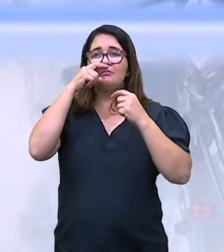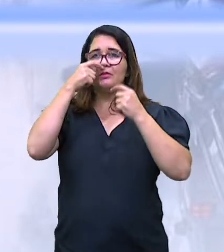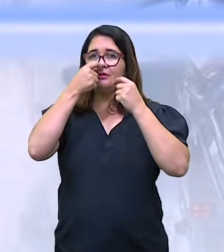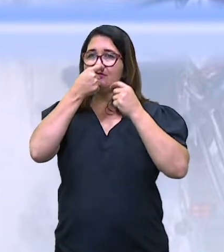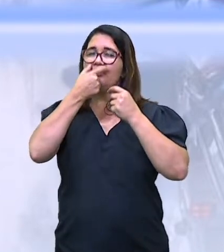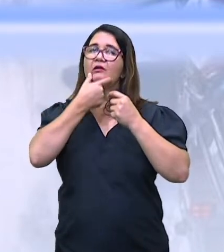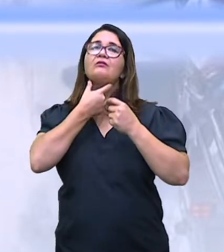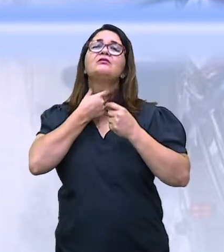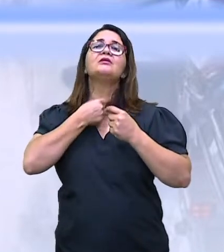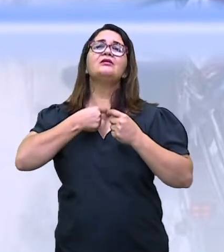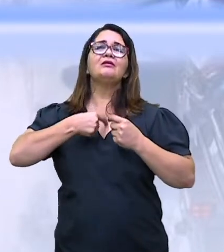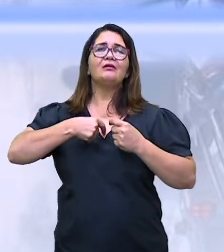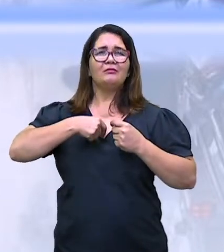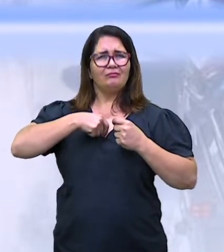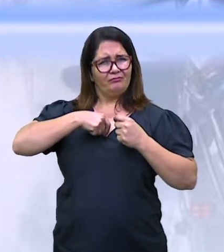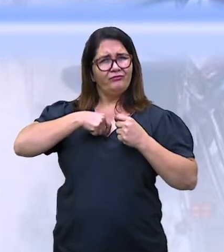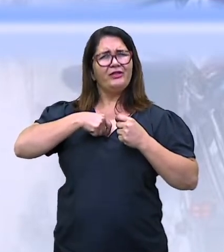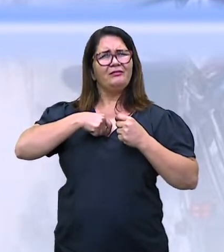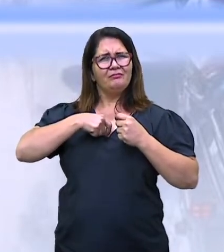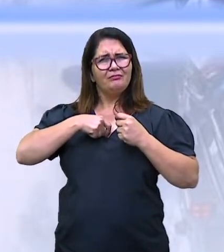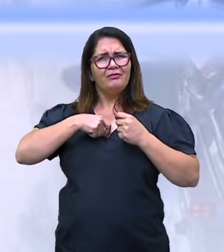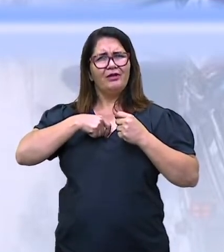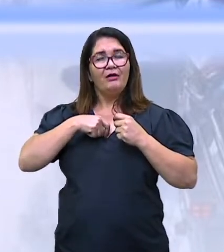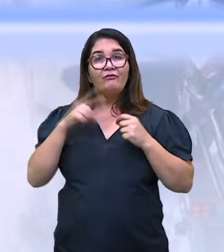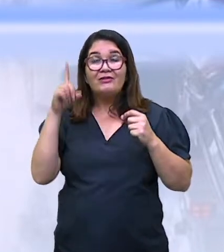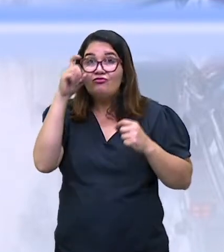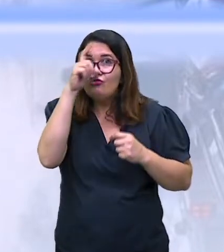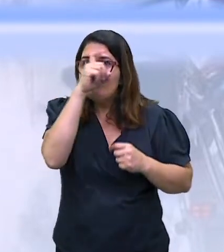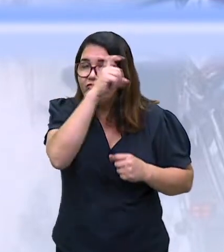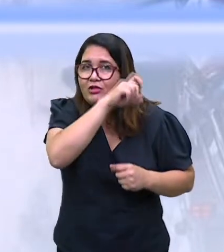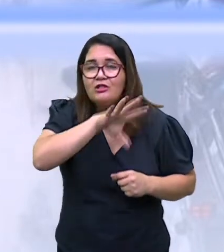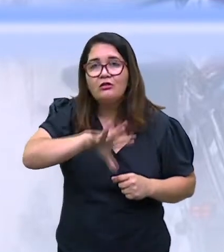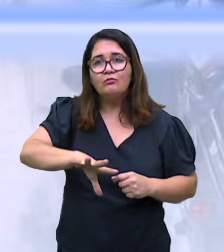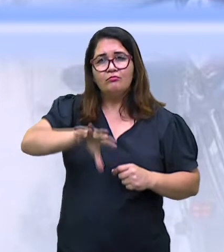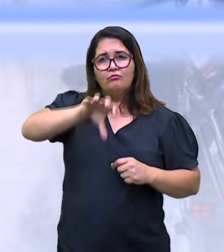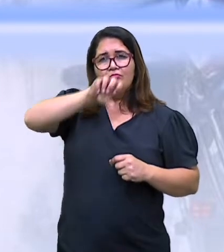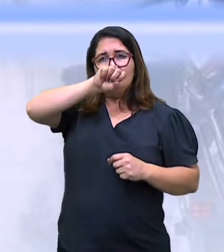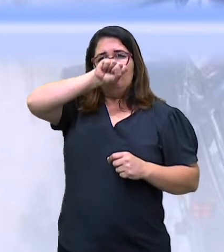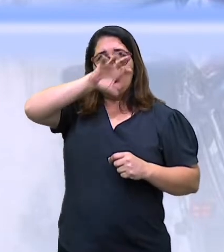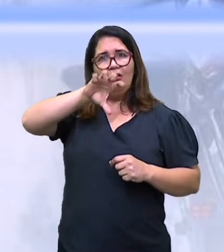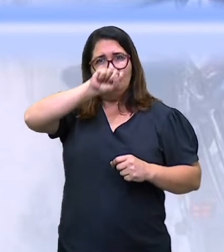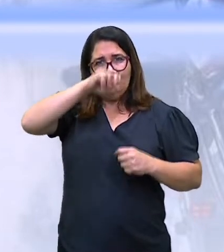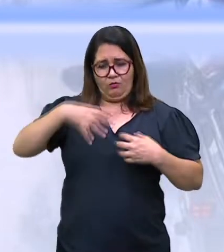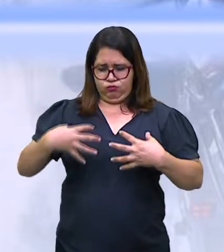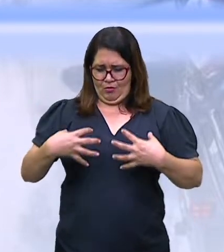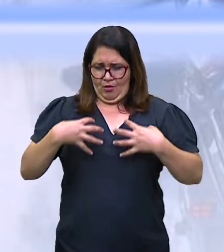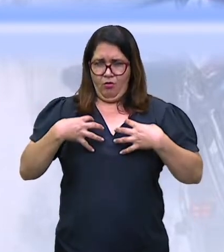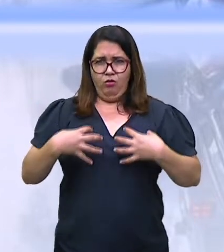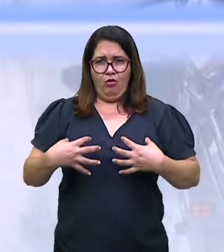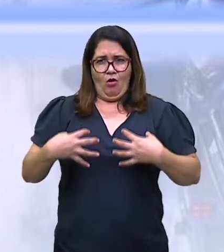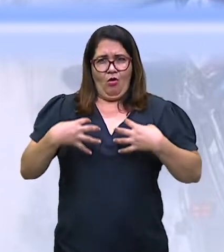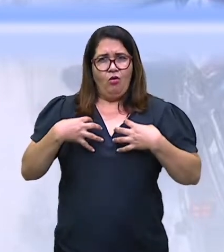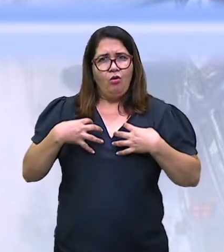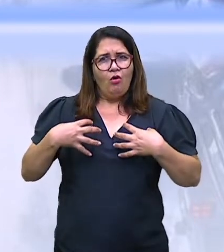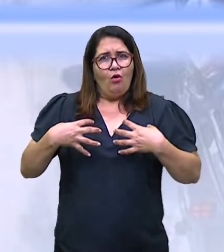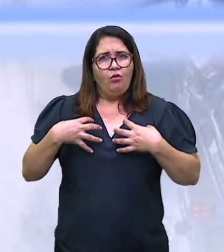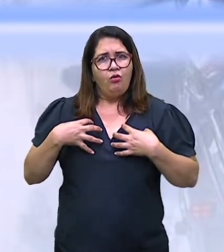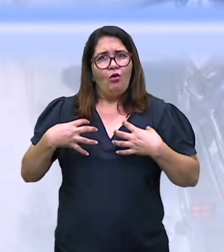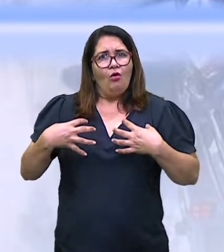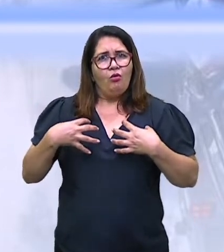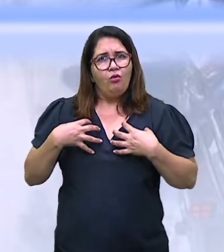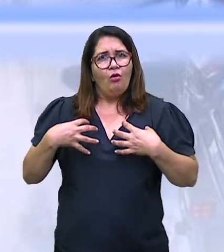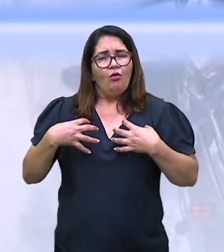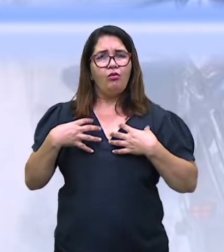agredidas, podendo até sugerir o ocasionamento de câncer,